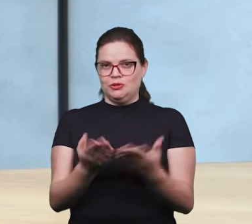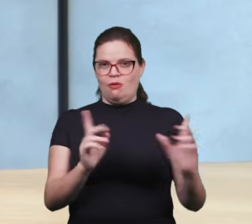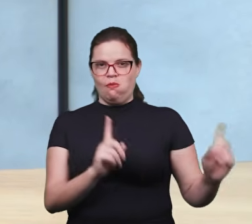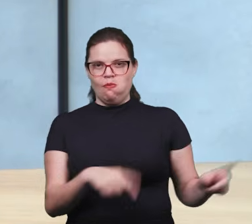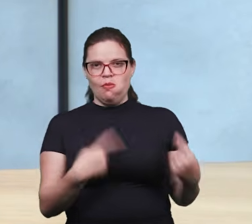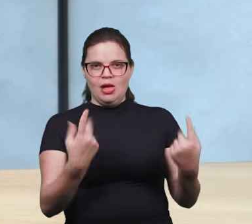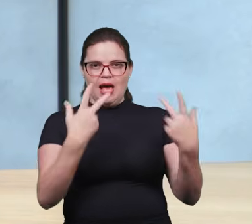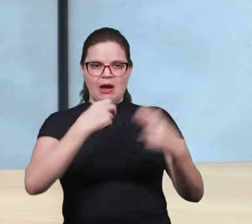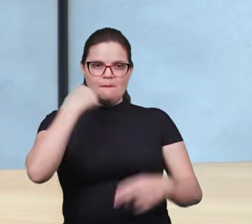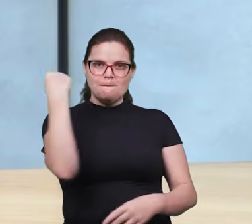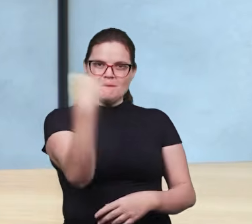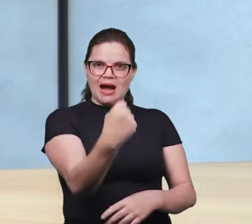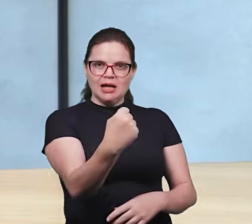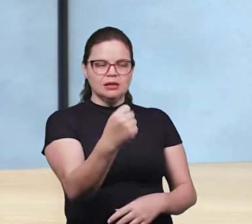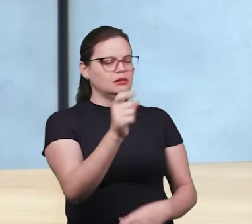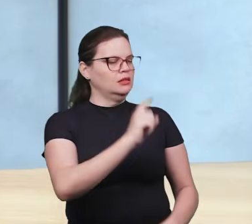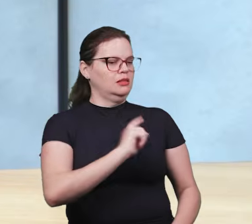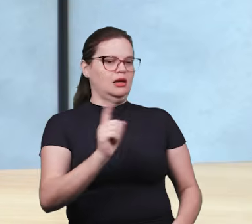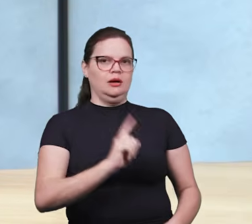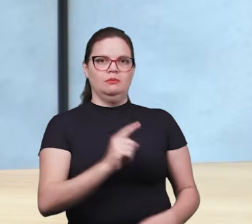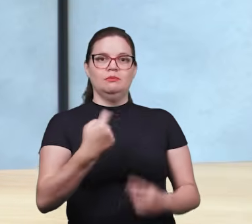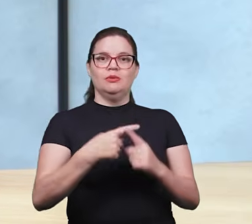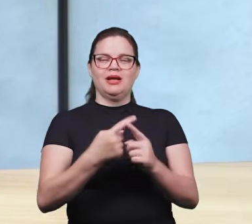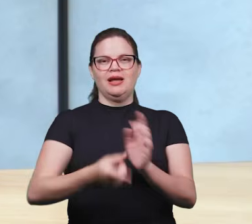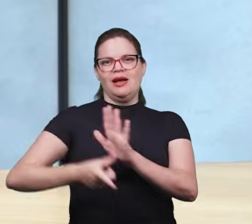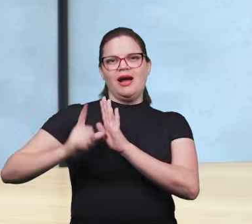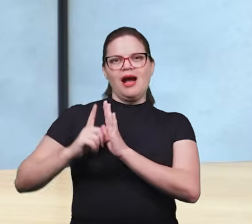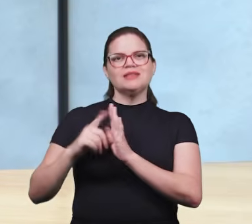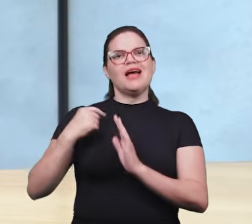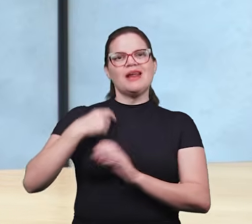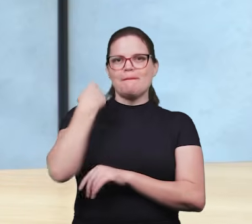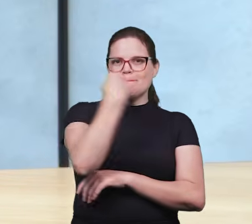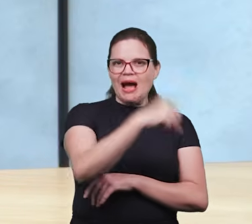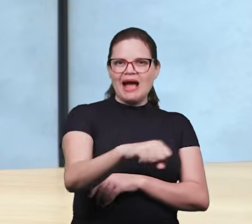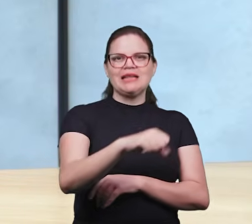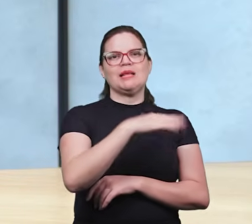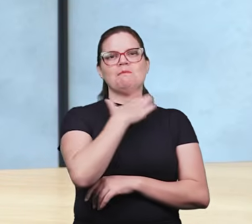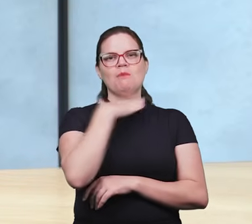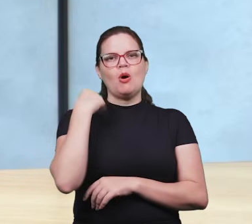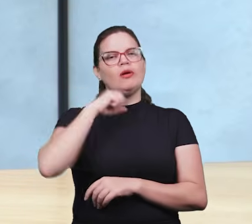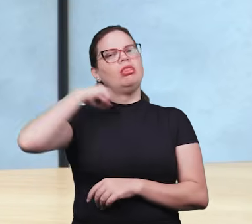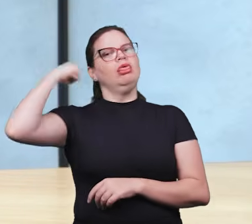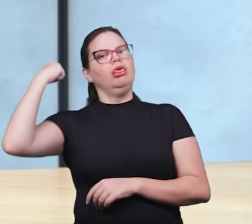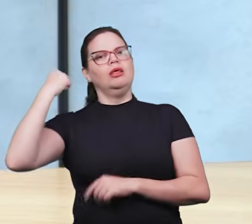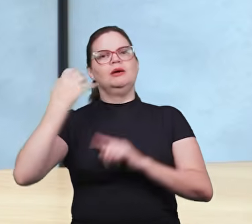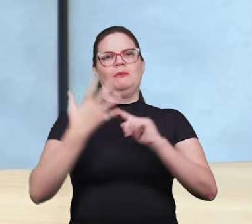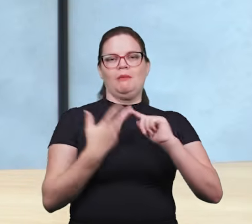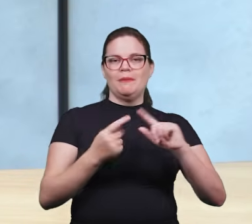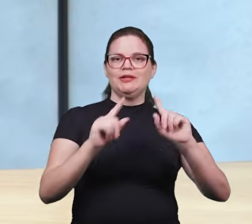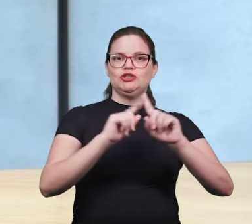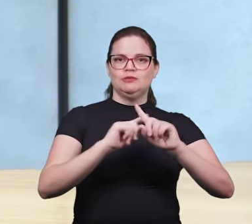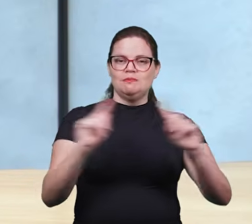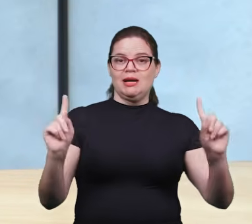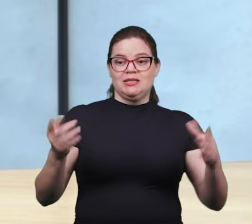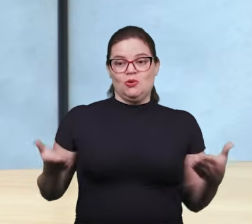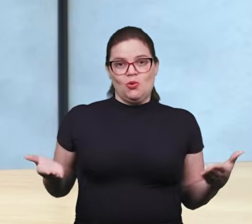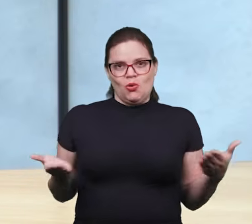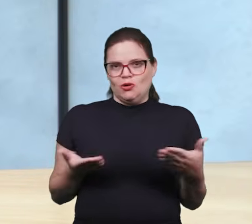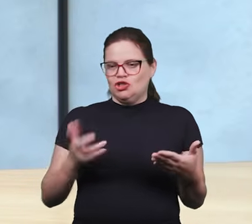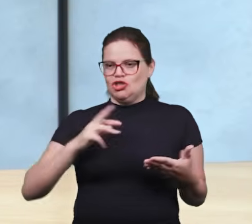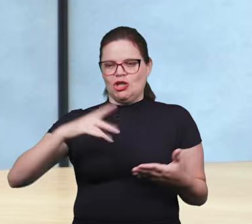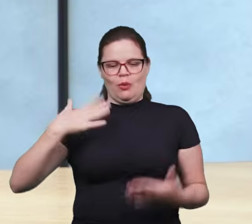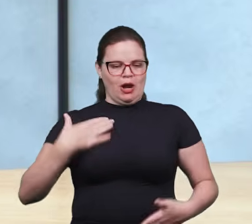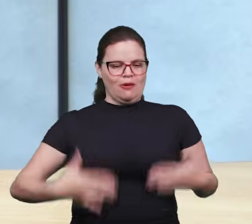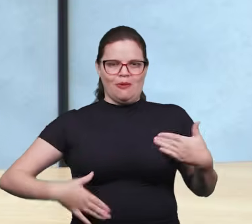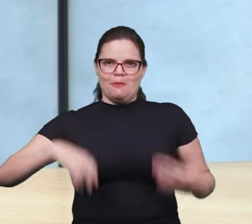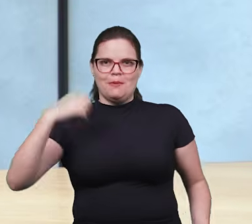é como na igreja primitiva, que era a oposição física, agora a oposição é espiritual e é muito forte. Então,